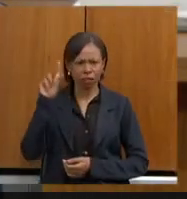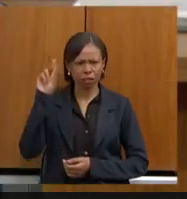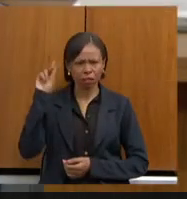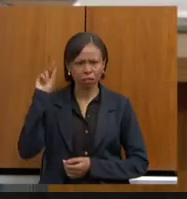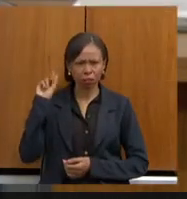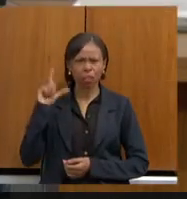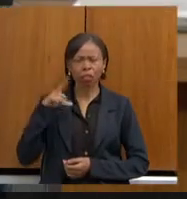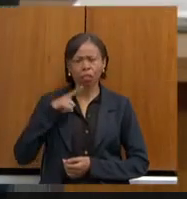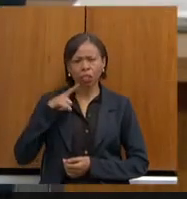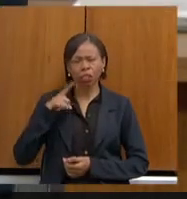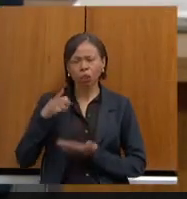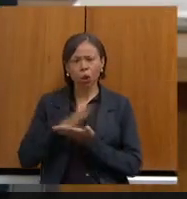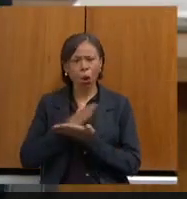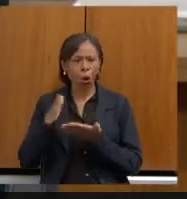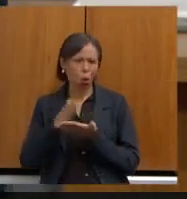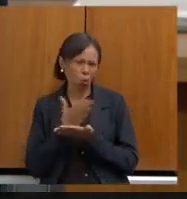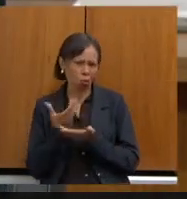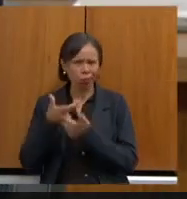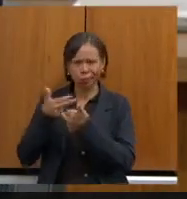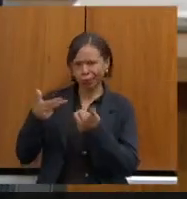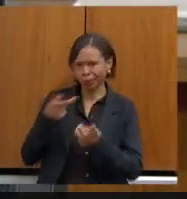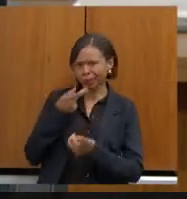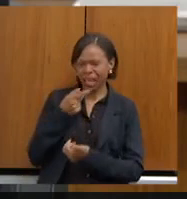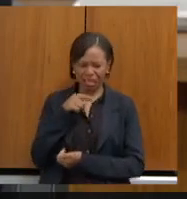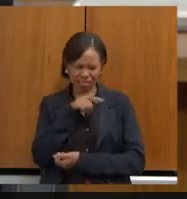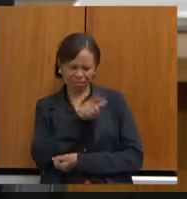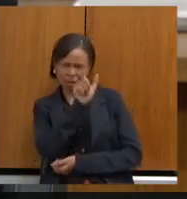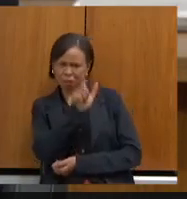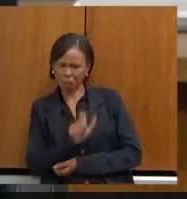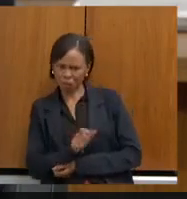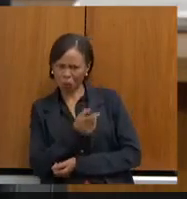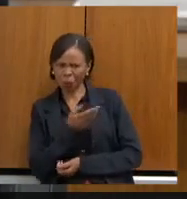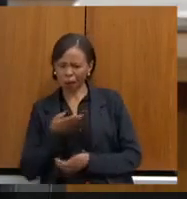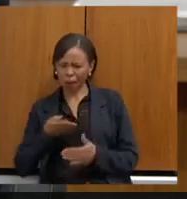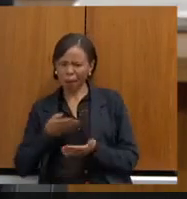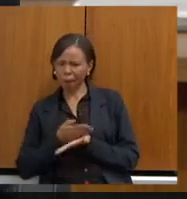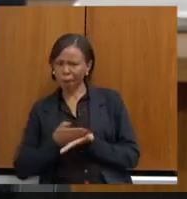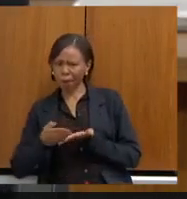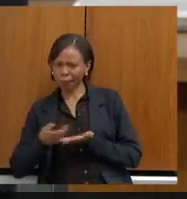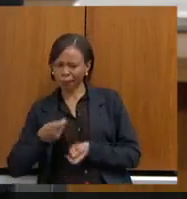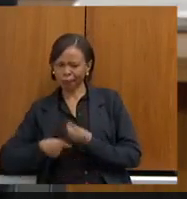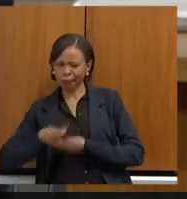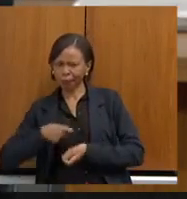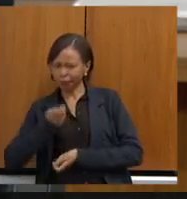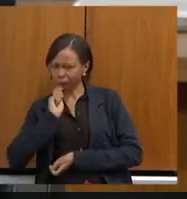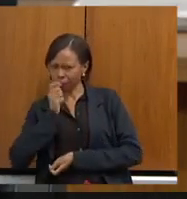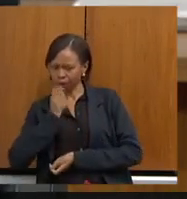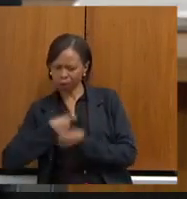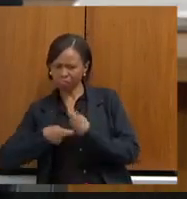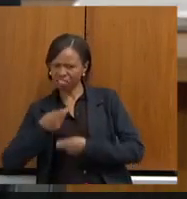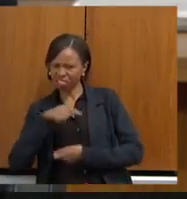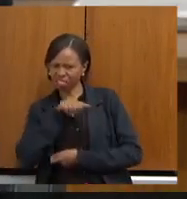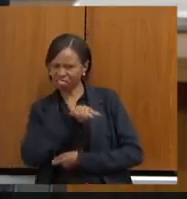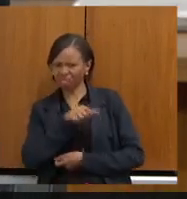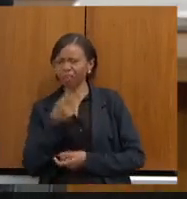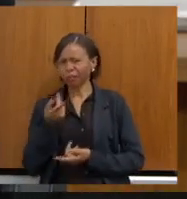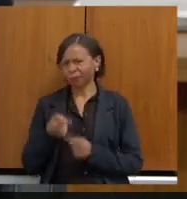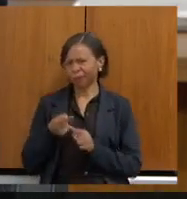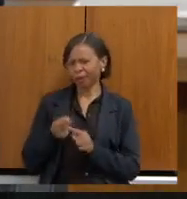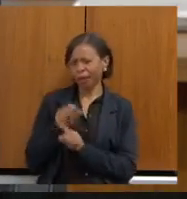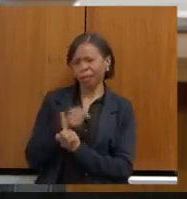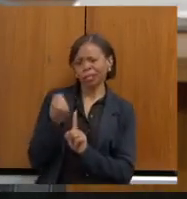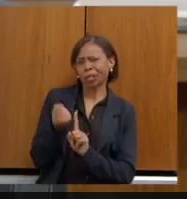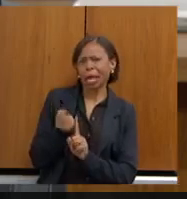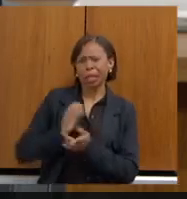não achamos determinados conceitos o sujeito entrou para o tráfico porque ele é um excluído da sociedade a sociedade não forneceu para ele